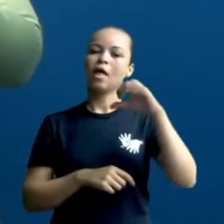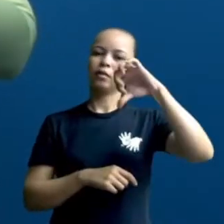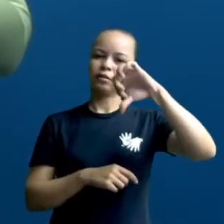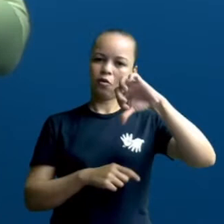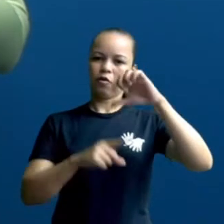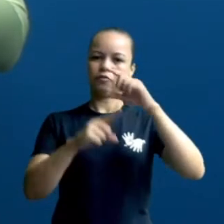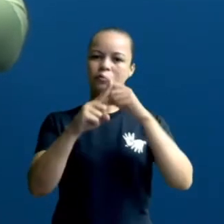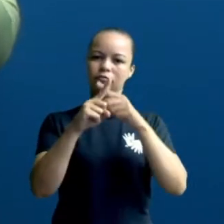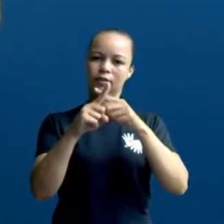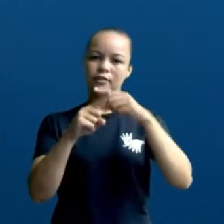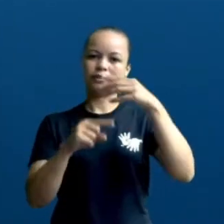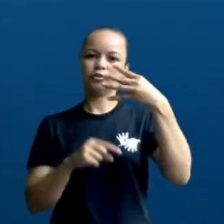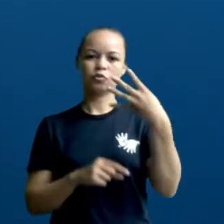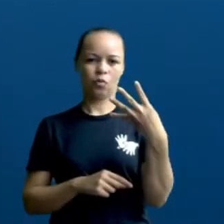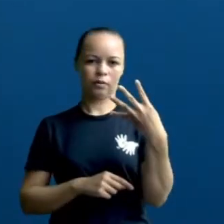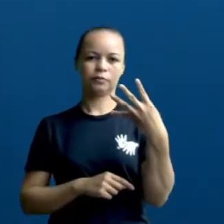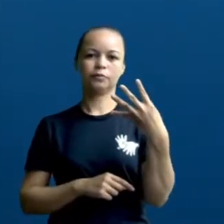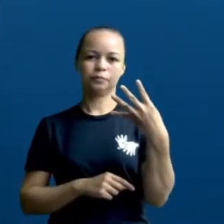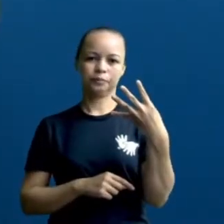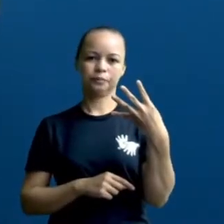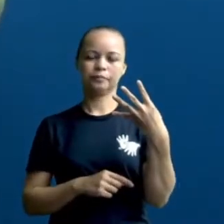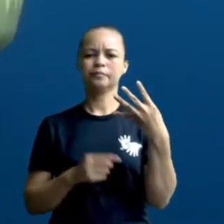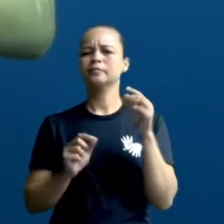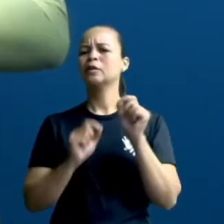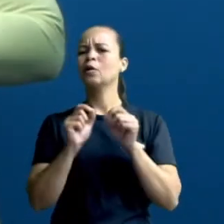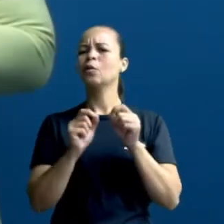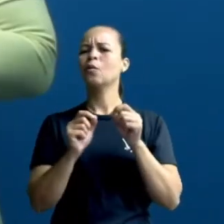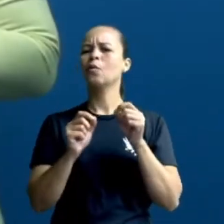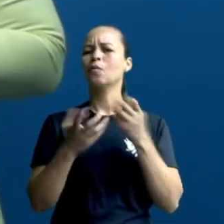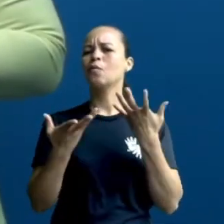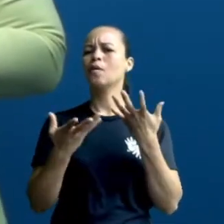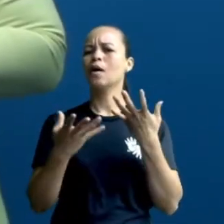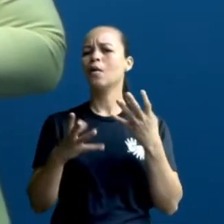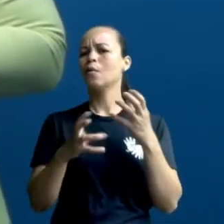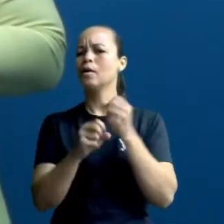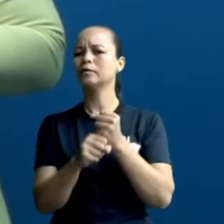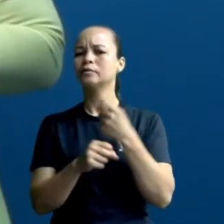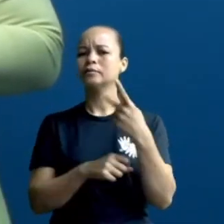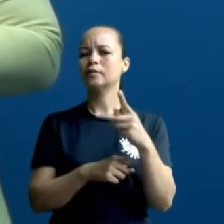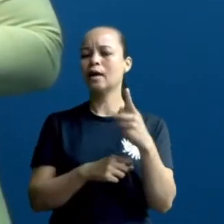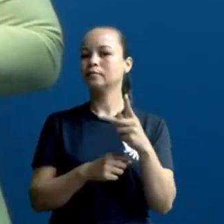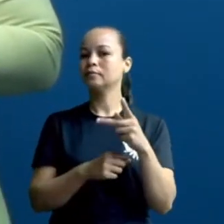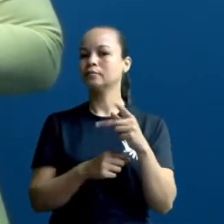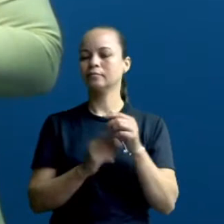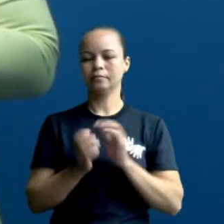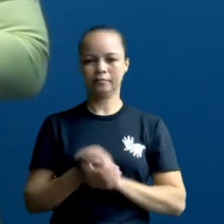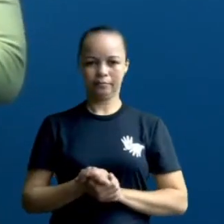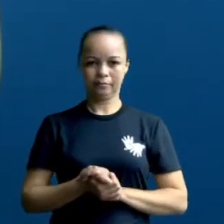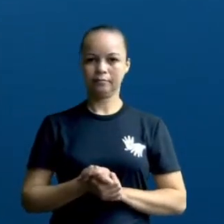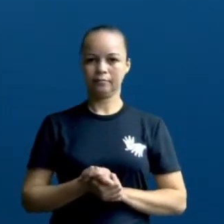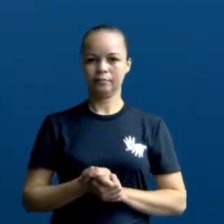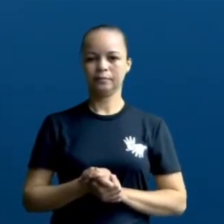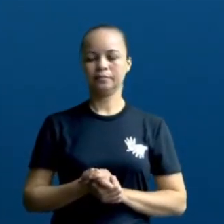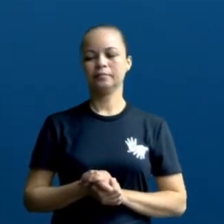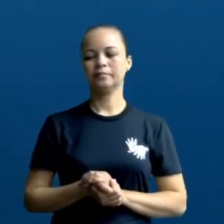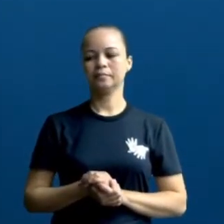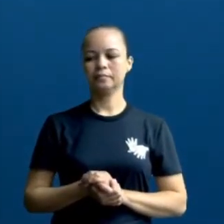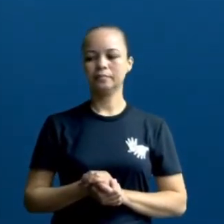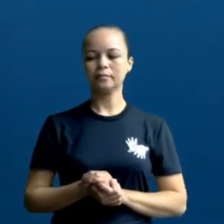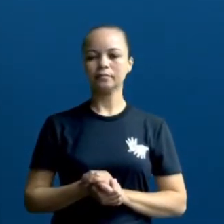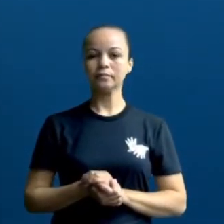9 vezes 4. Qual é o resultado dessa multiplicação, gente?